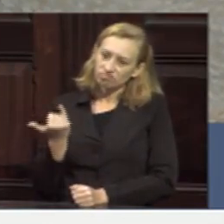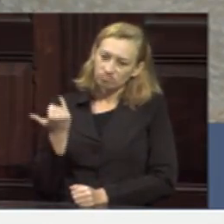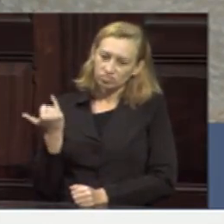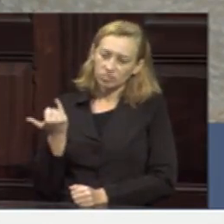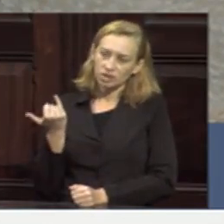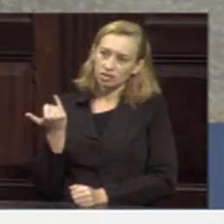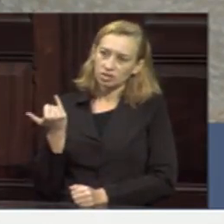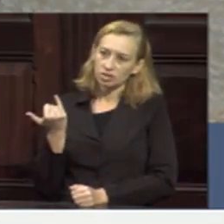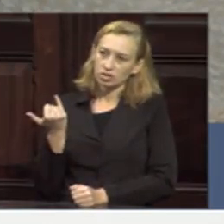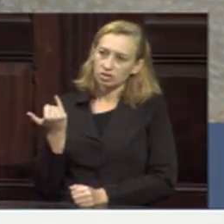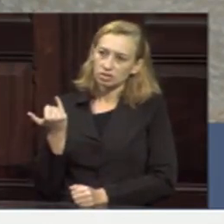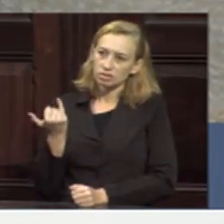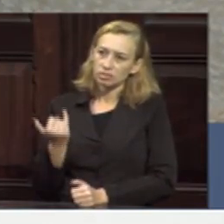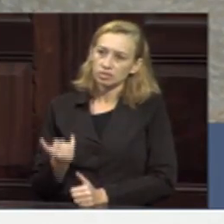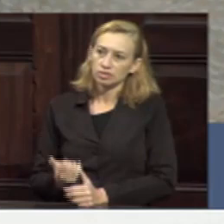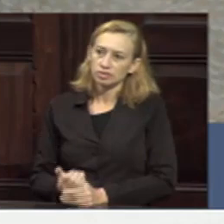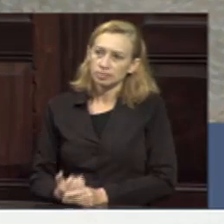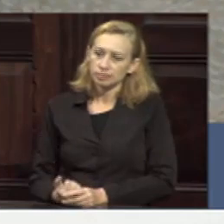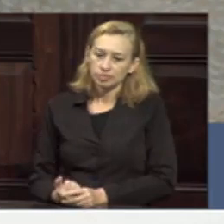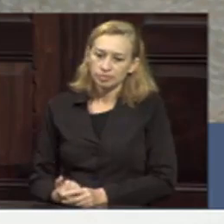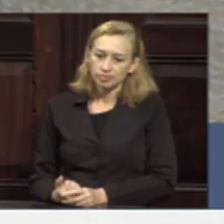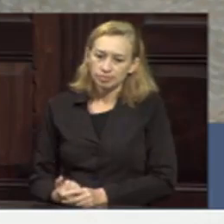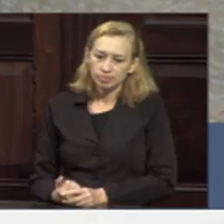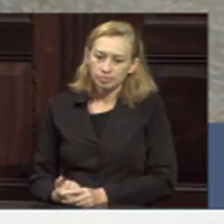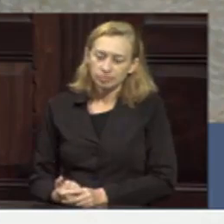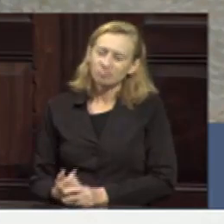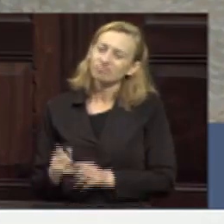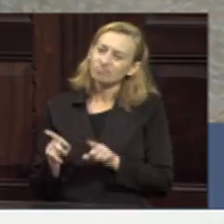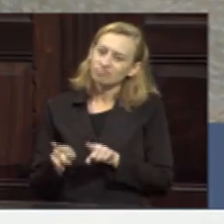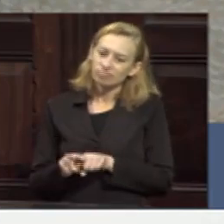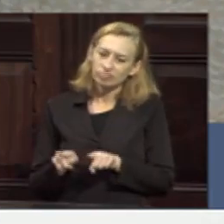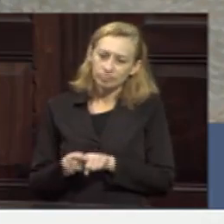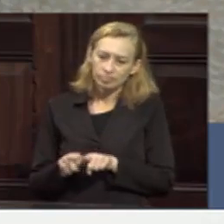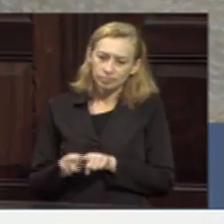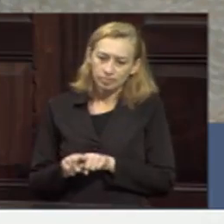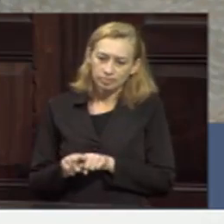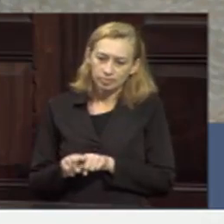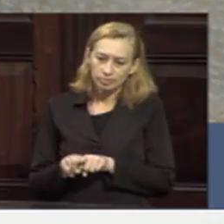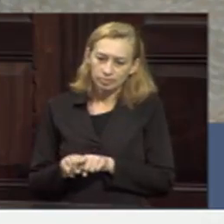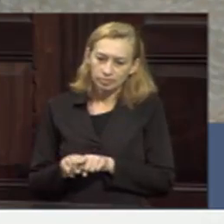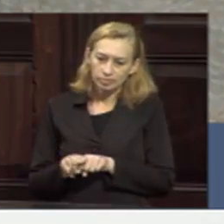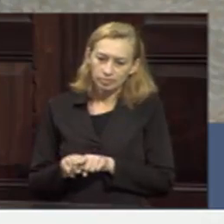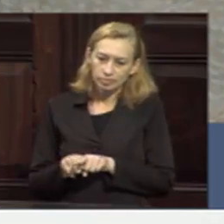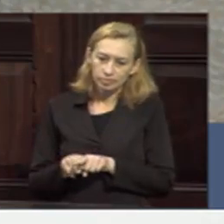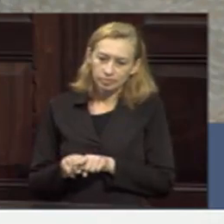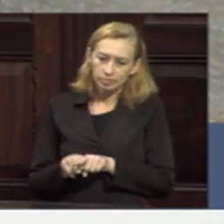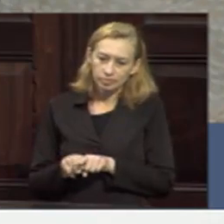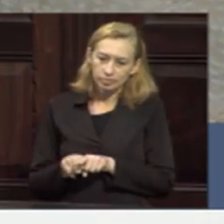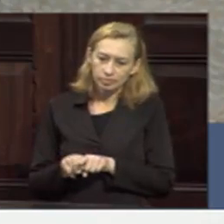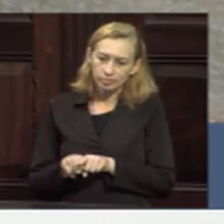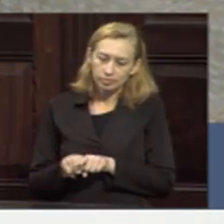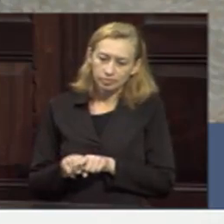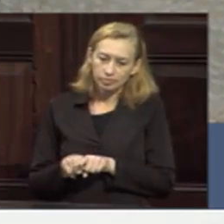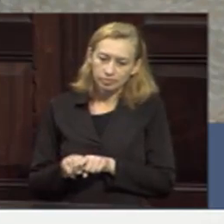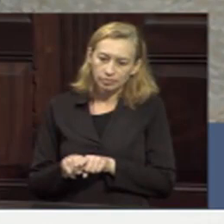Isso é o que fica. O que fica também, e que já parece que toma uma proporção.